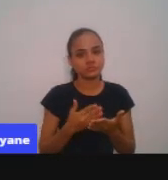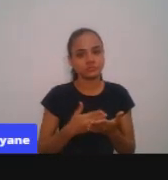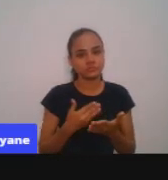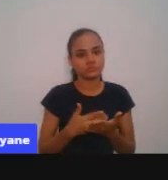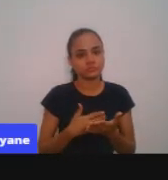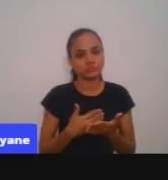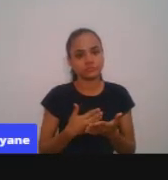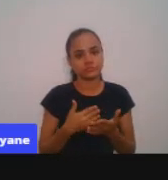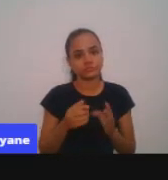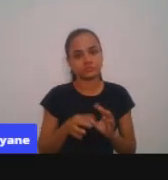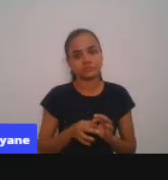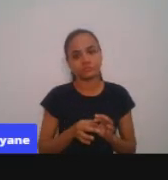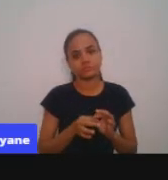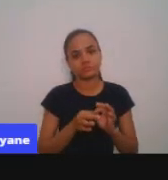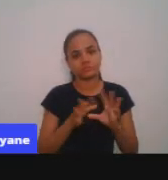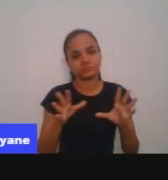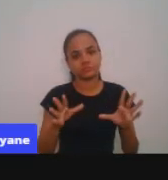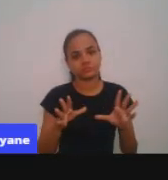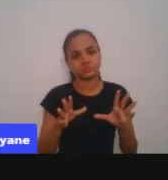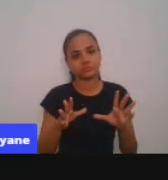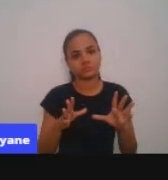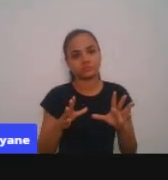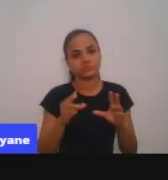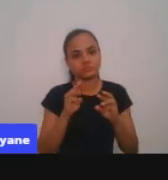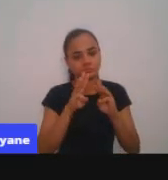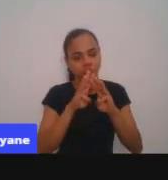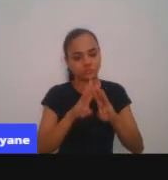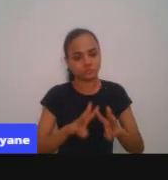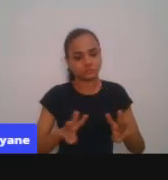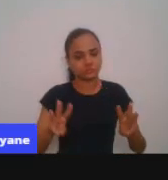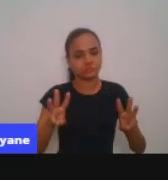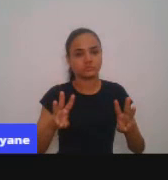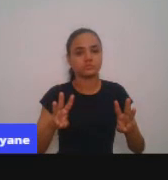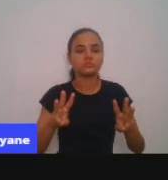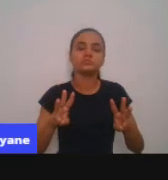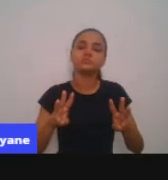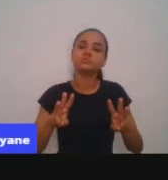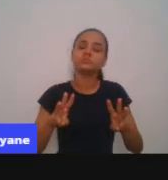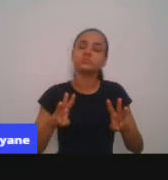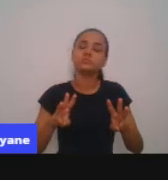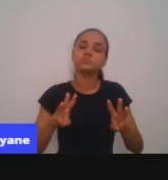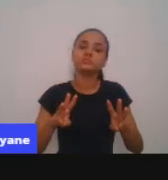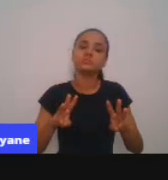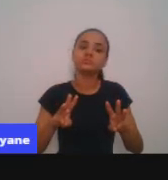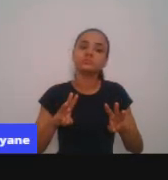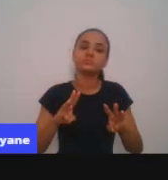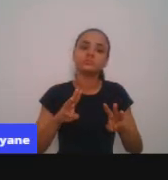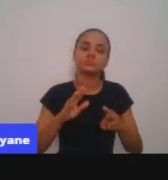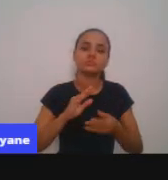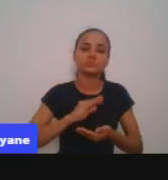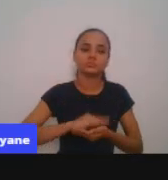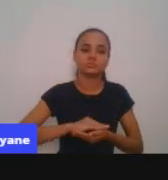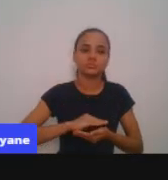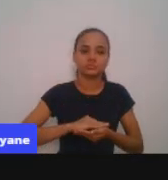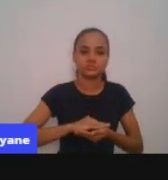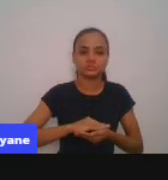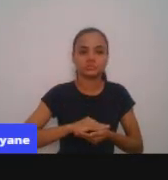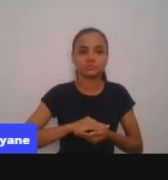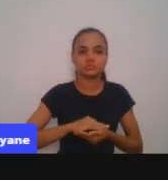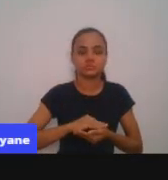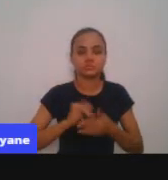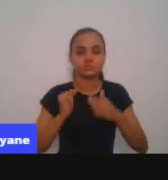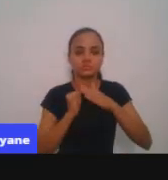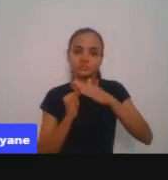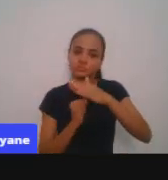via site da CEMED, né? Todo mundo teve acesso, teve pai que baixou do site, teve instituição que imprimiu e